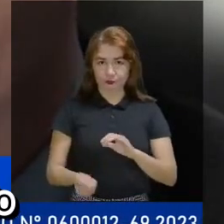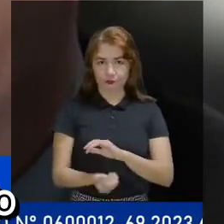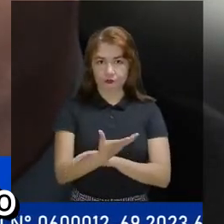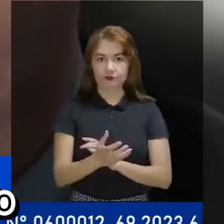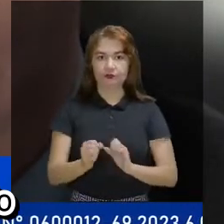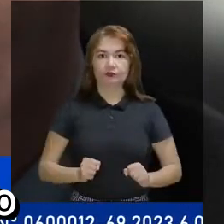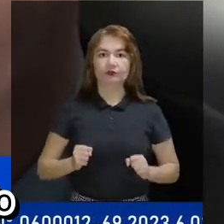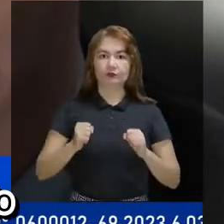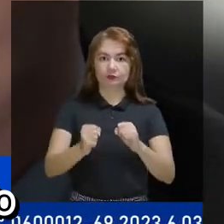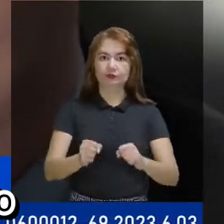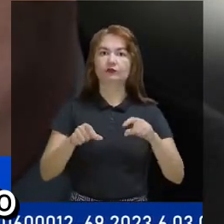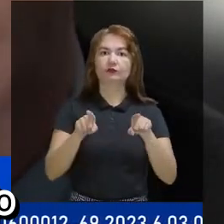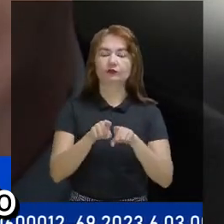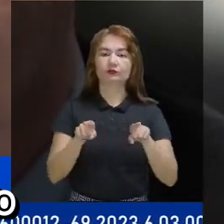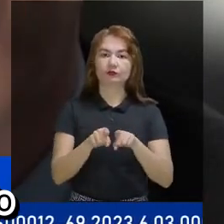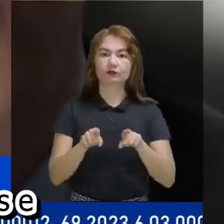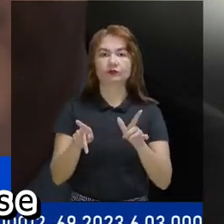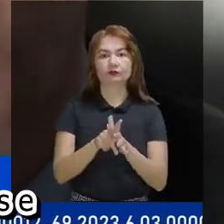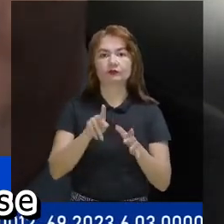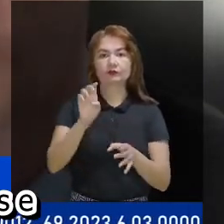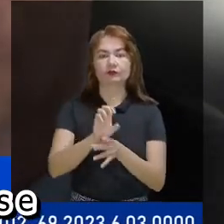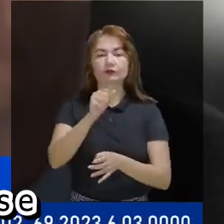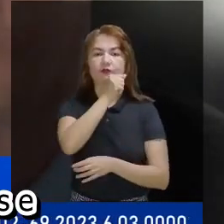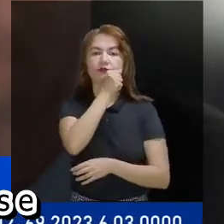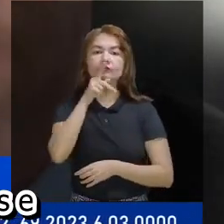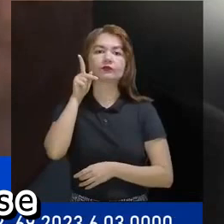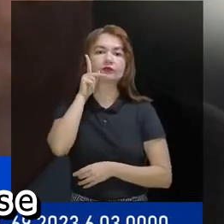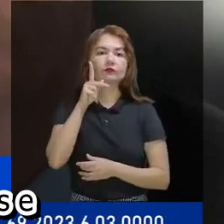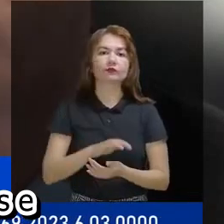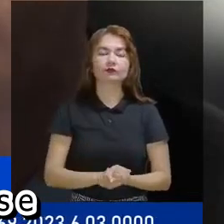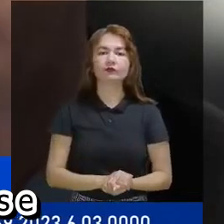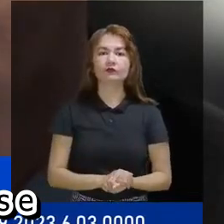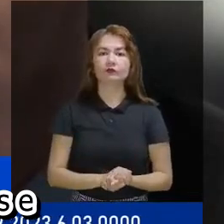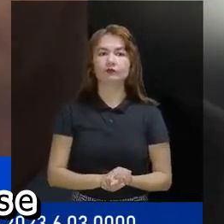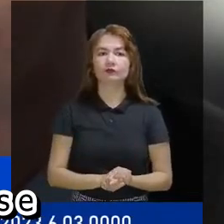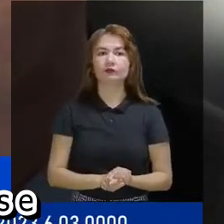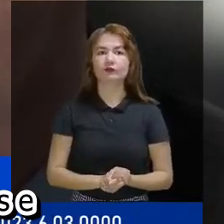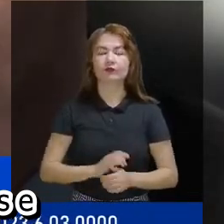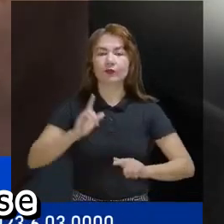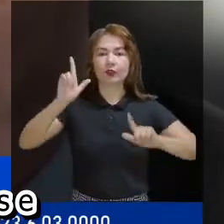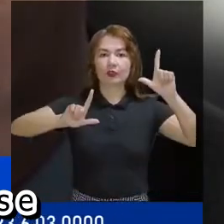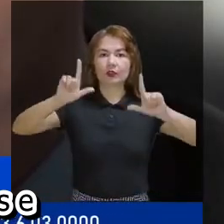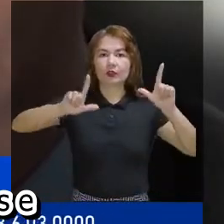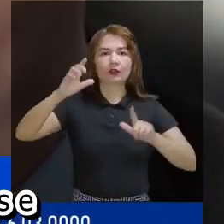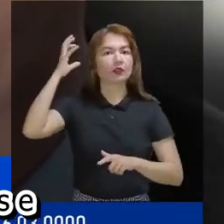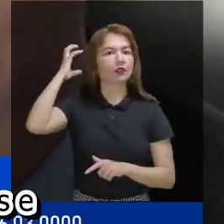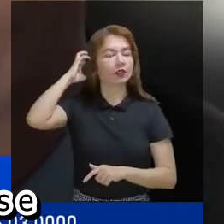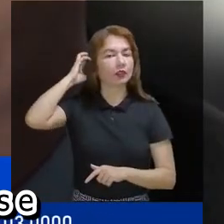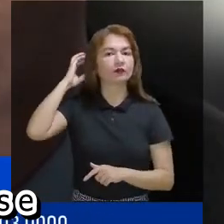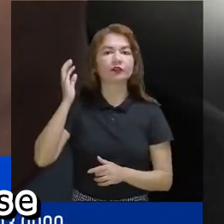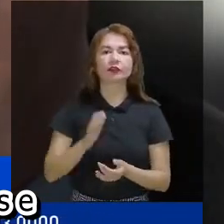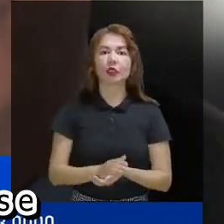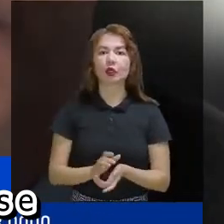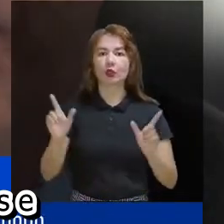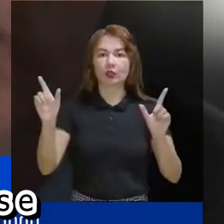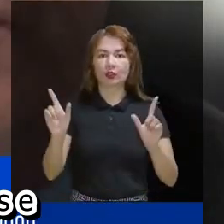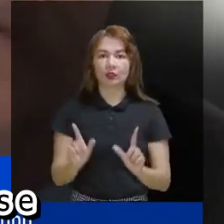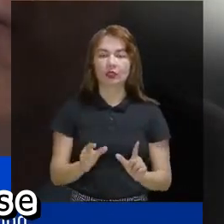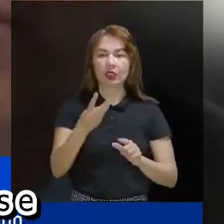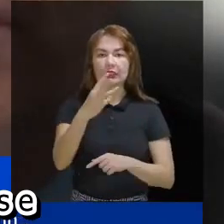demandado, dirigente estadual do Amapá, que não assegurou acesso às inserções e programas de rádio e televisão no espaço mínimo